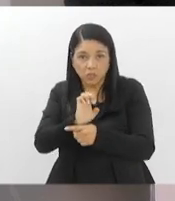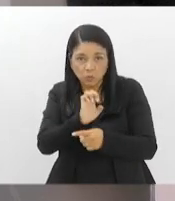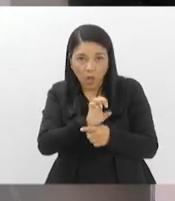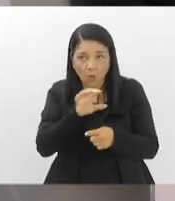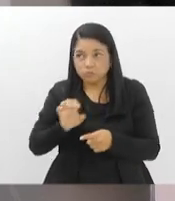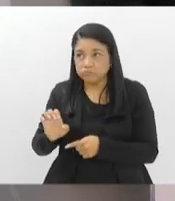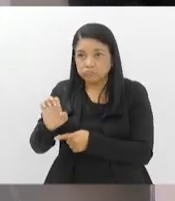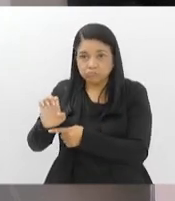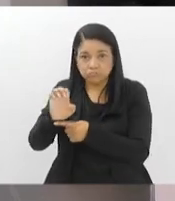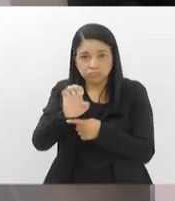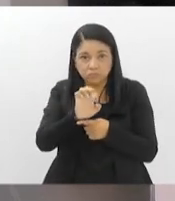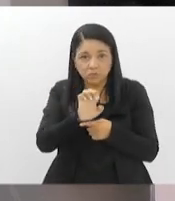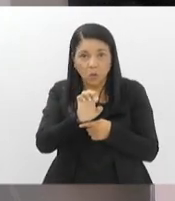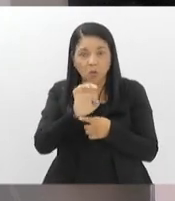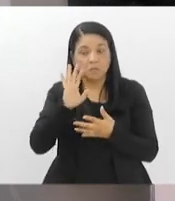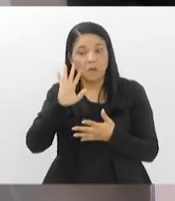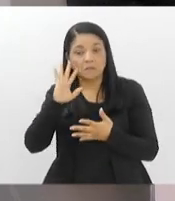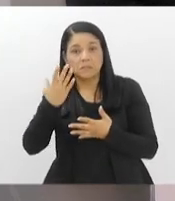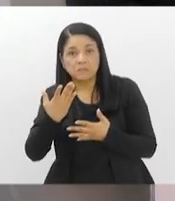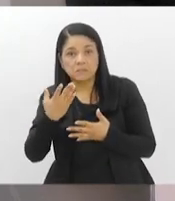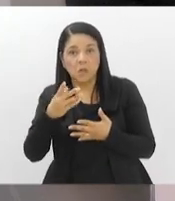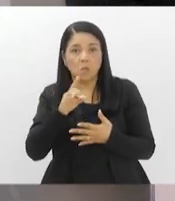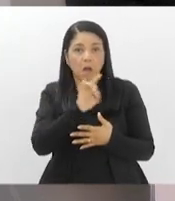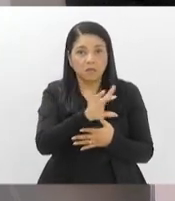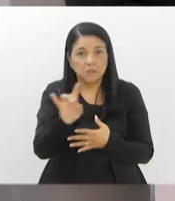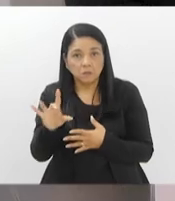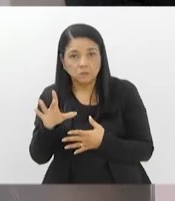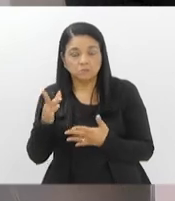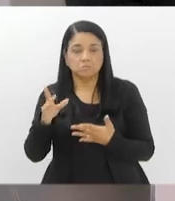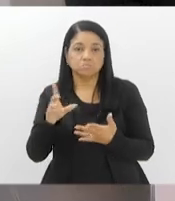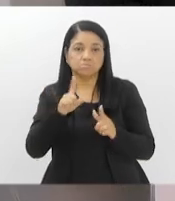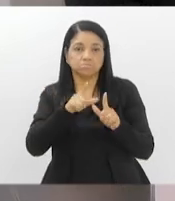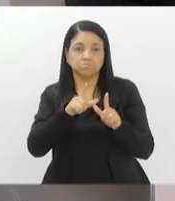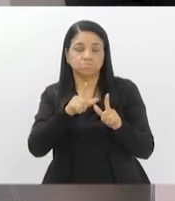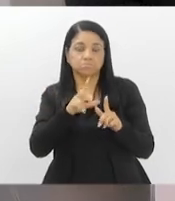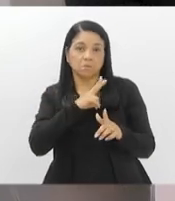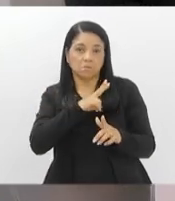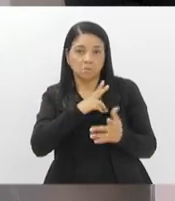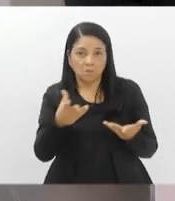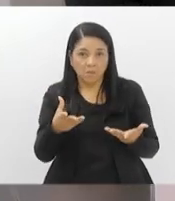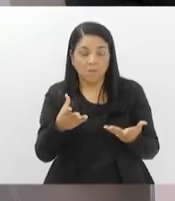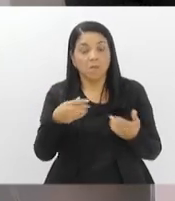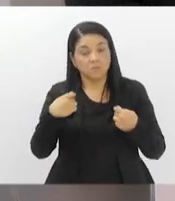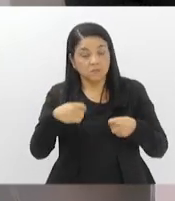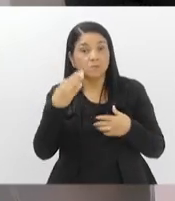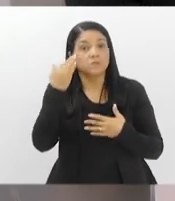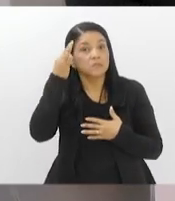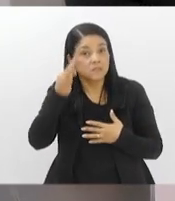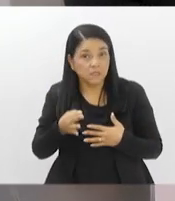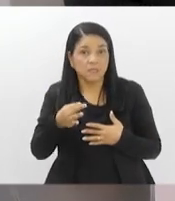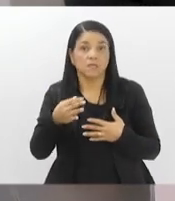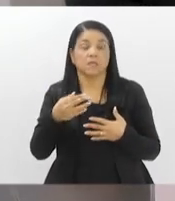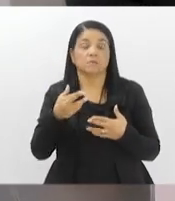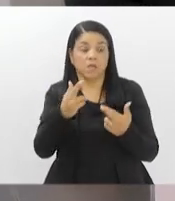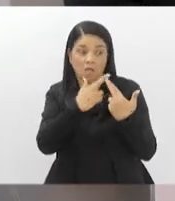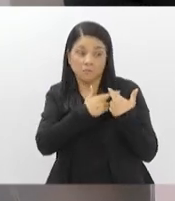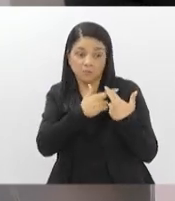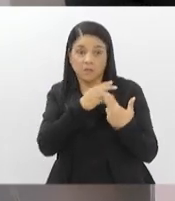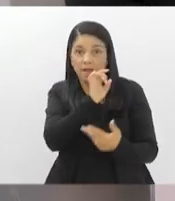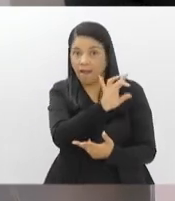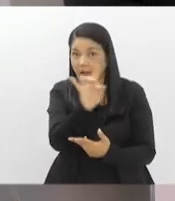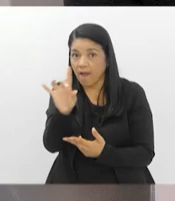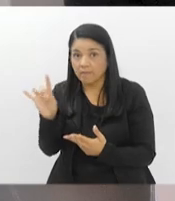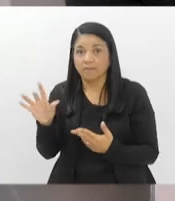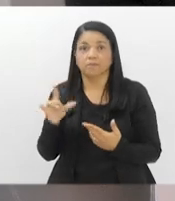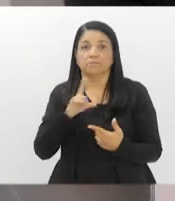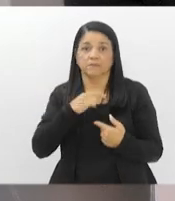toma a sua decisão né a gente precisa entender para até mais uma vez para para delimitar responsabilidade porque